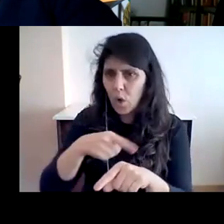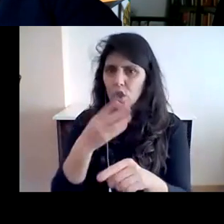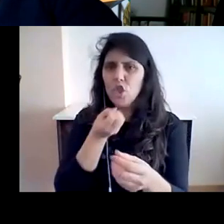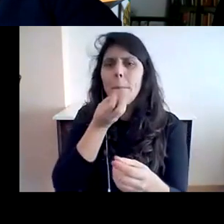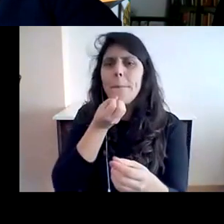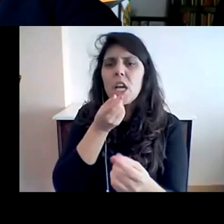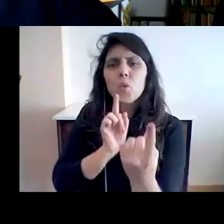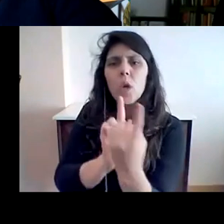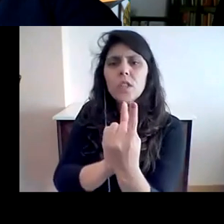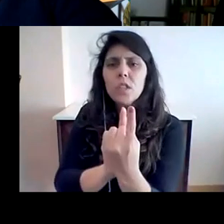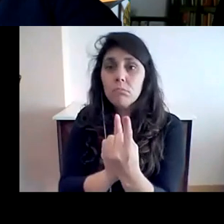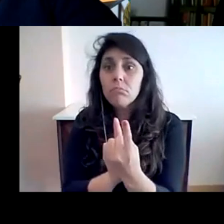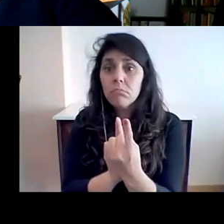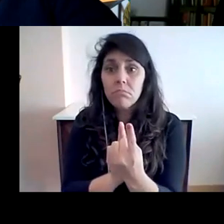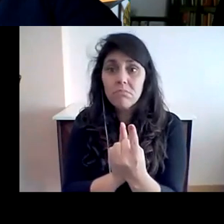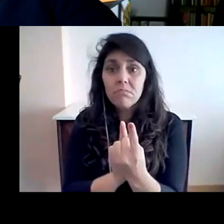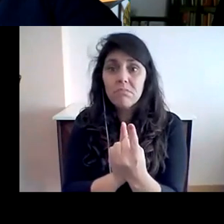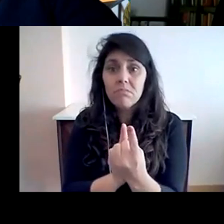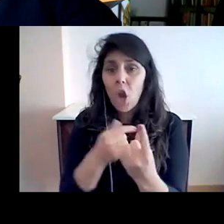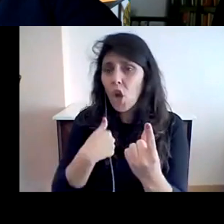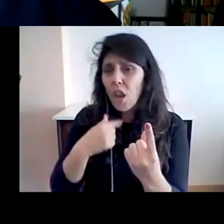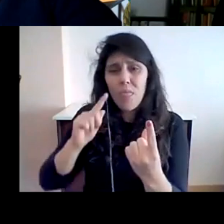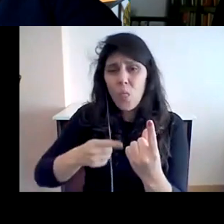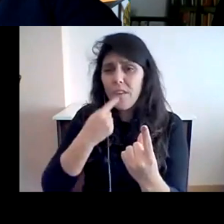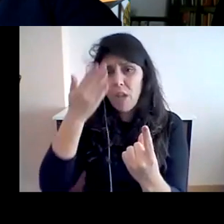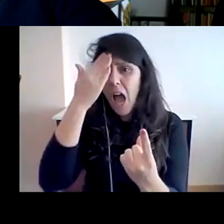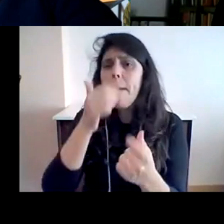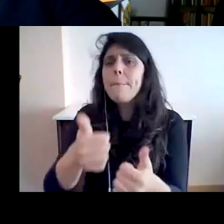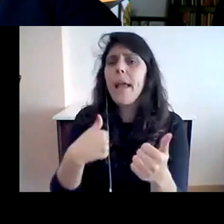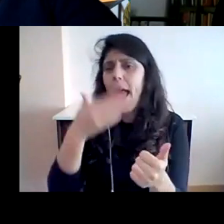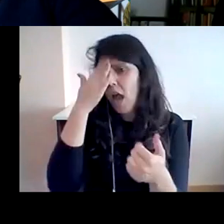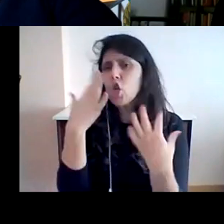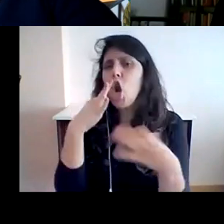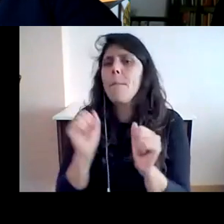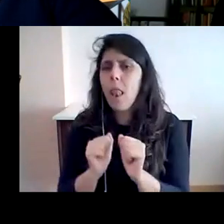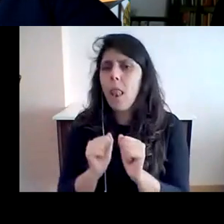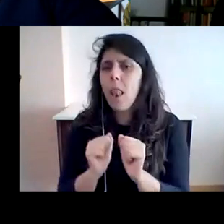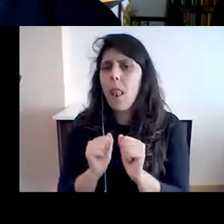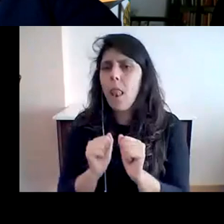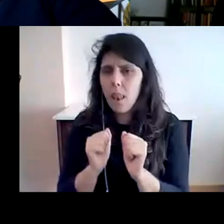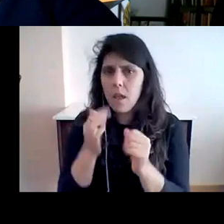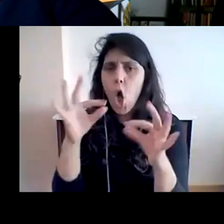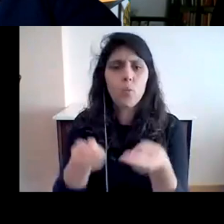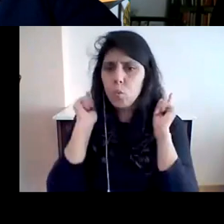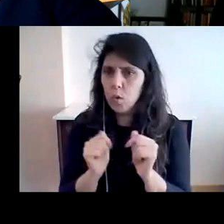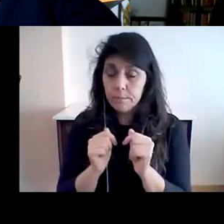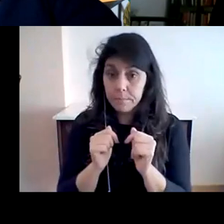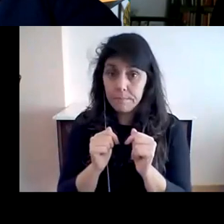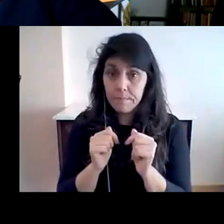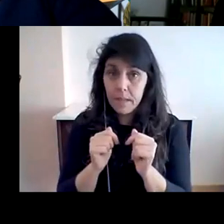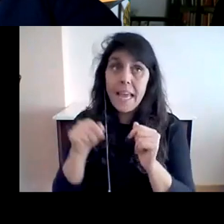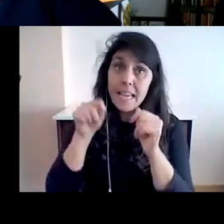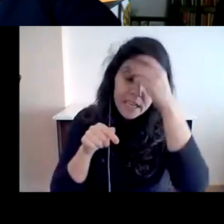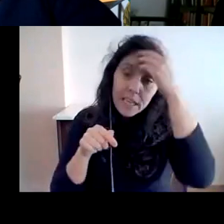progressão nas disciplinas seja ditado e seja, já se tome como